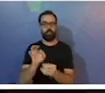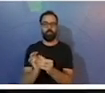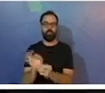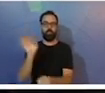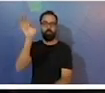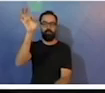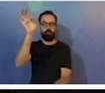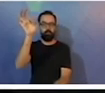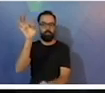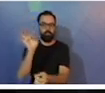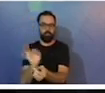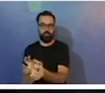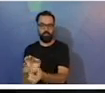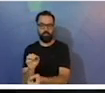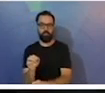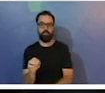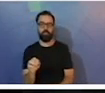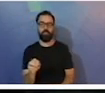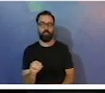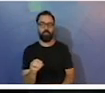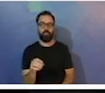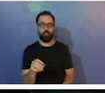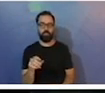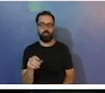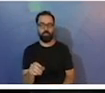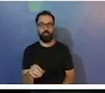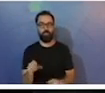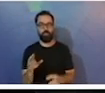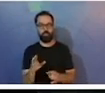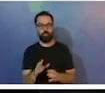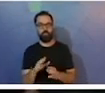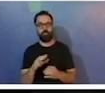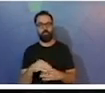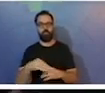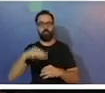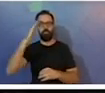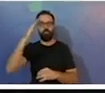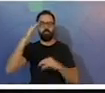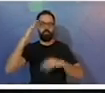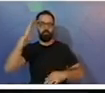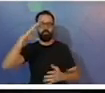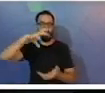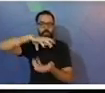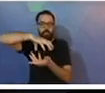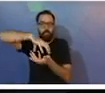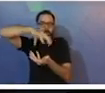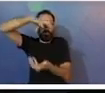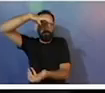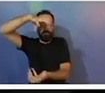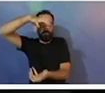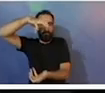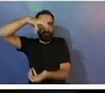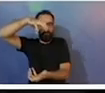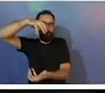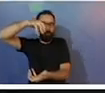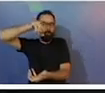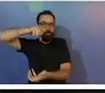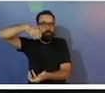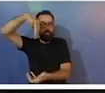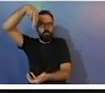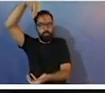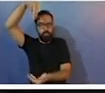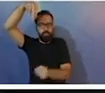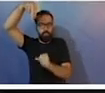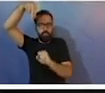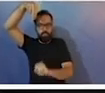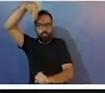Meridiano de Greenwich divide o globo em hemisfério norte e hemisfério sul. Espera aí, já a gente começa a pensar, tem algo errado.